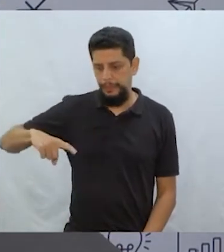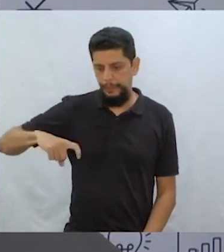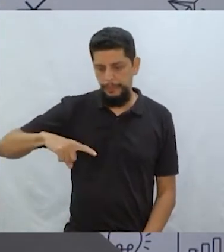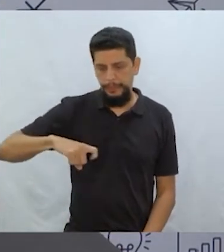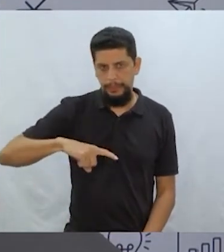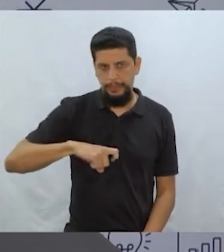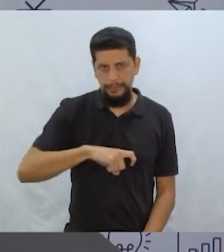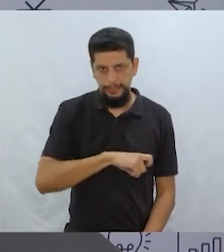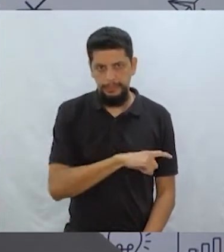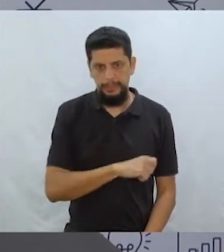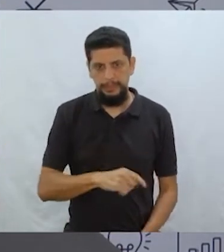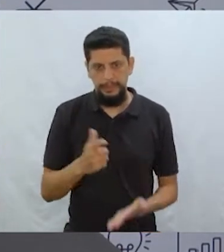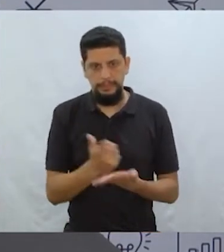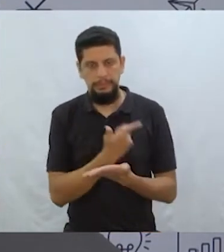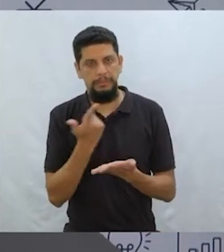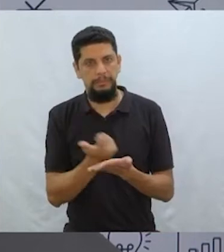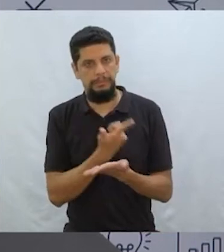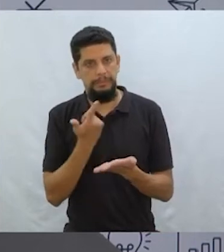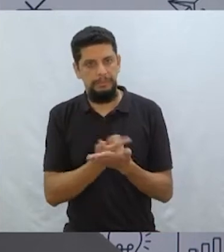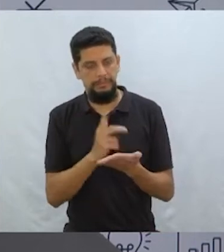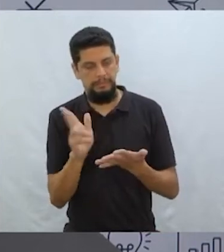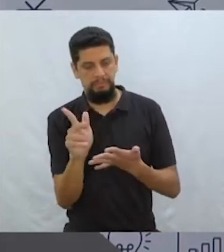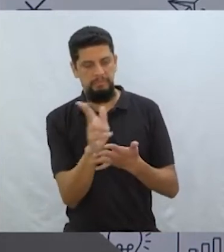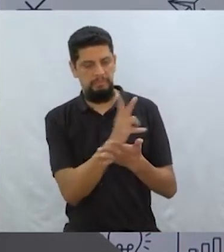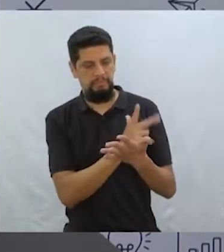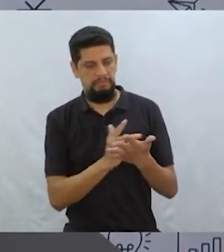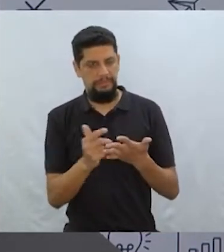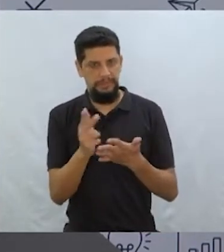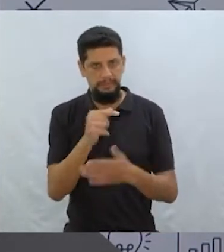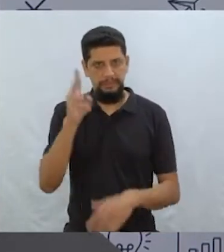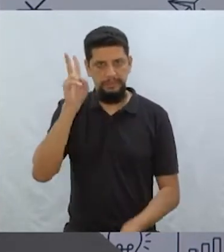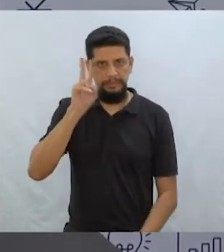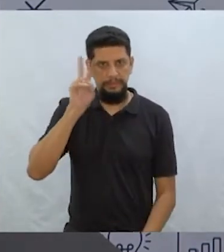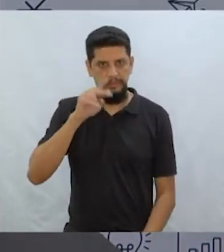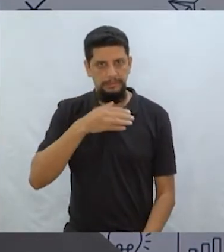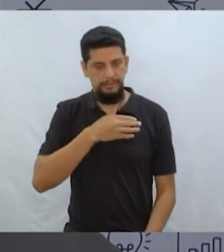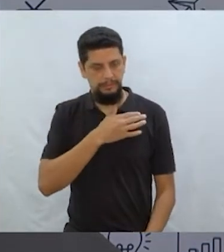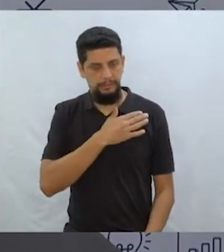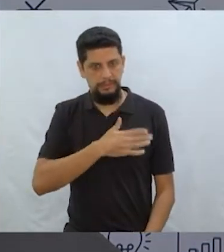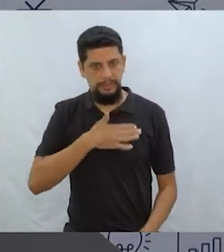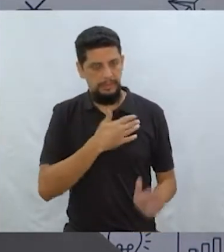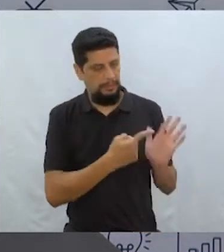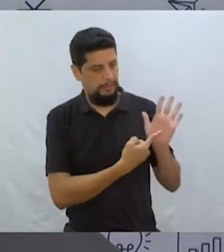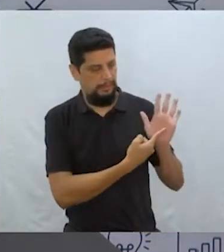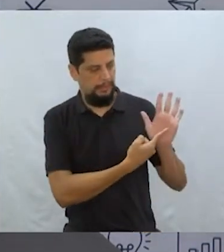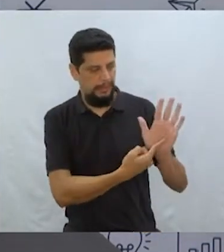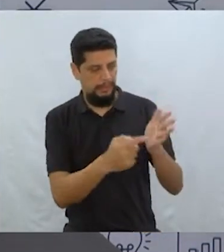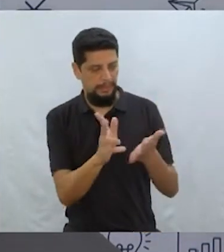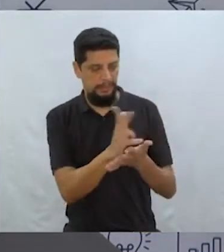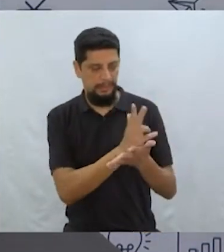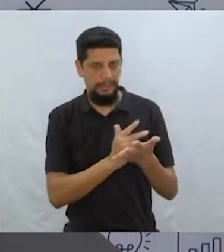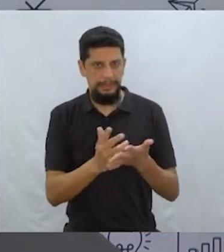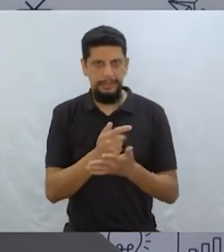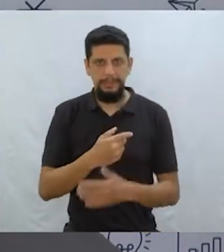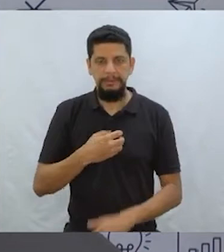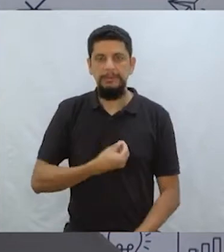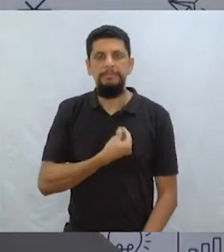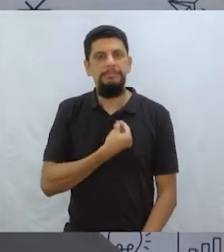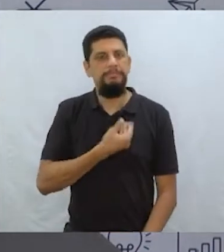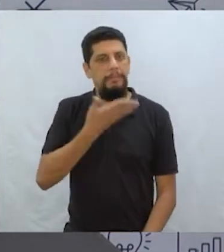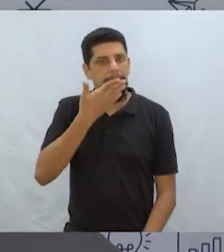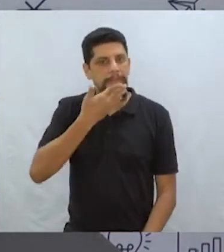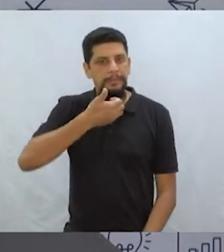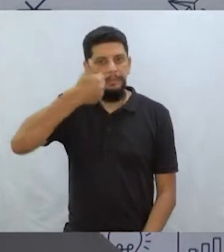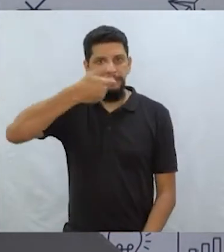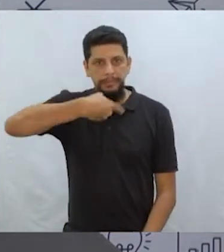no caminho que também são livros bem ilustrados lembra a gente sempre gosta de mostrar essas ilustrações porque dá uma